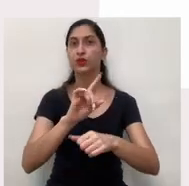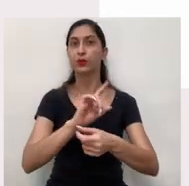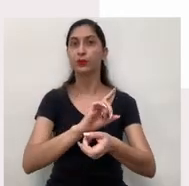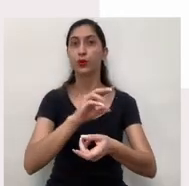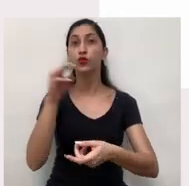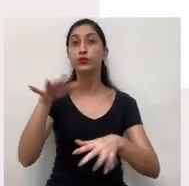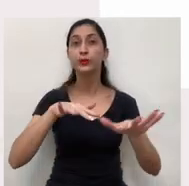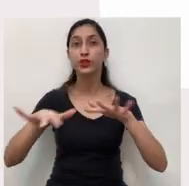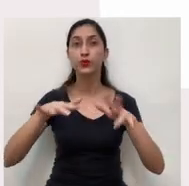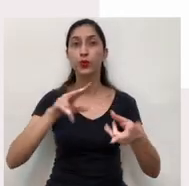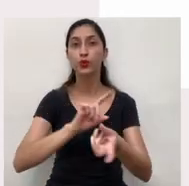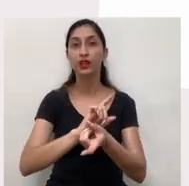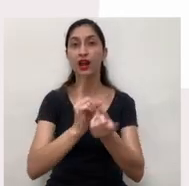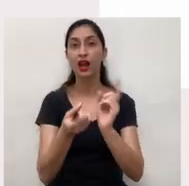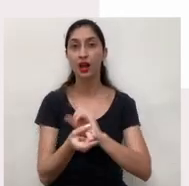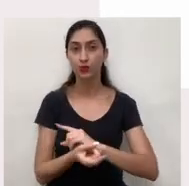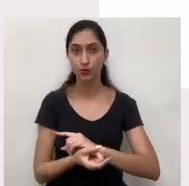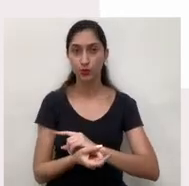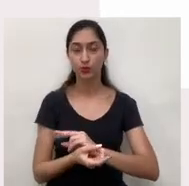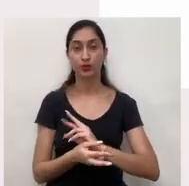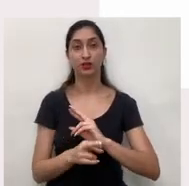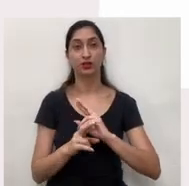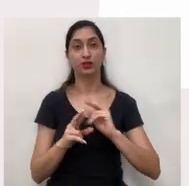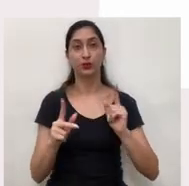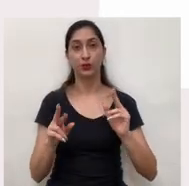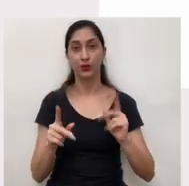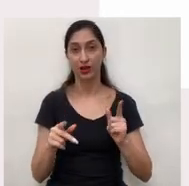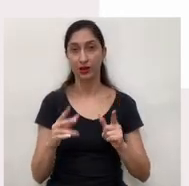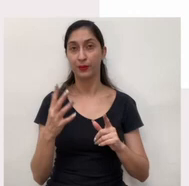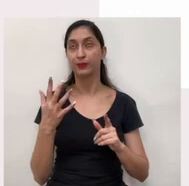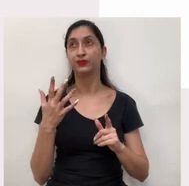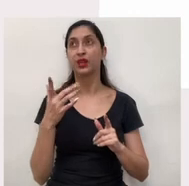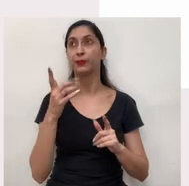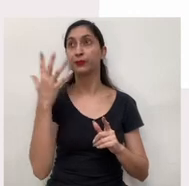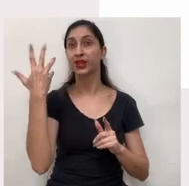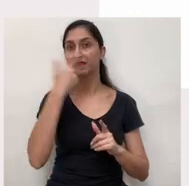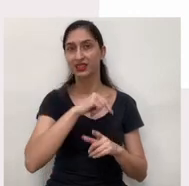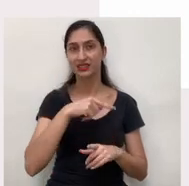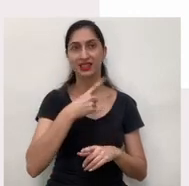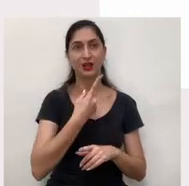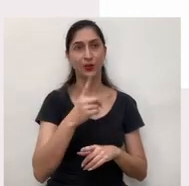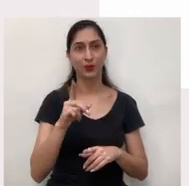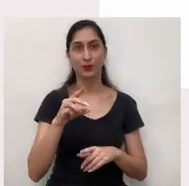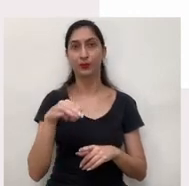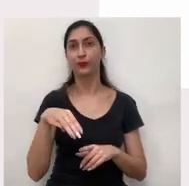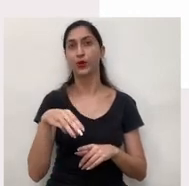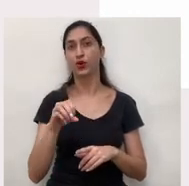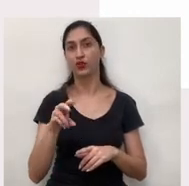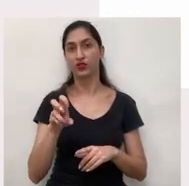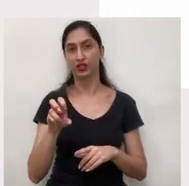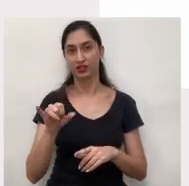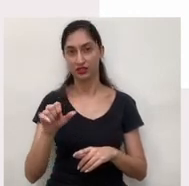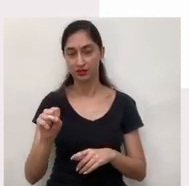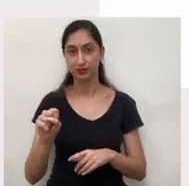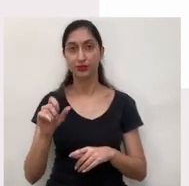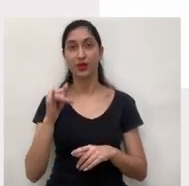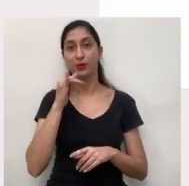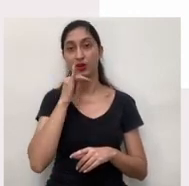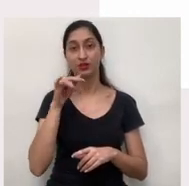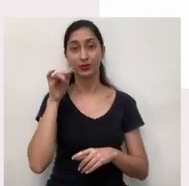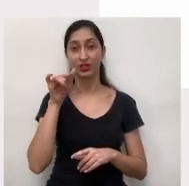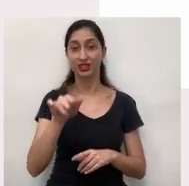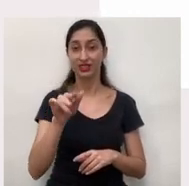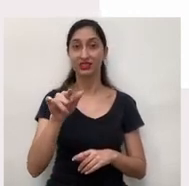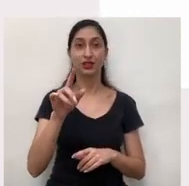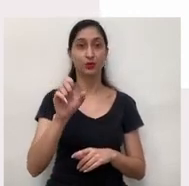antimonumento, de alguma coisa de belezas não óbvias, como eu tinha falado para vocês. Esse é o sumário do livro, né?